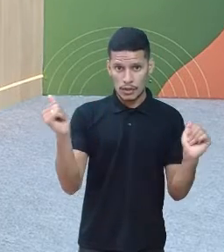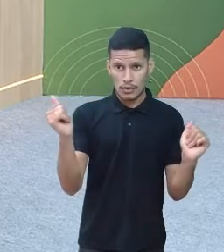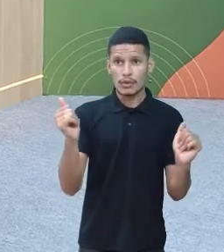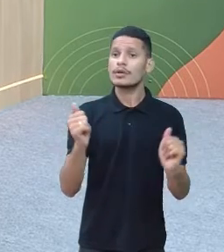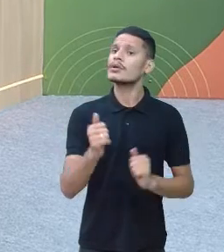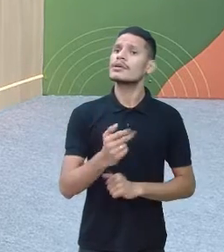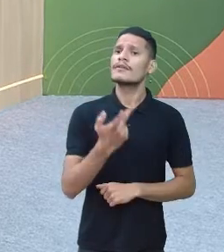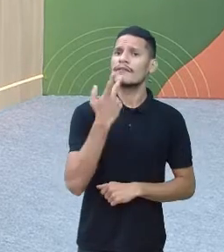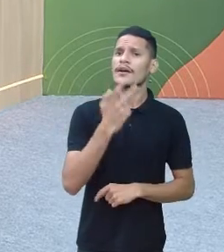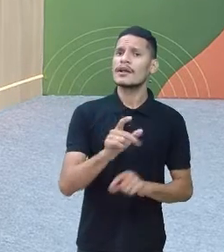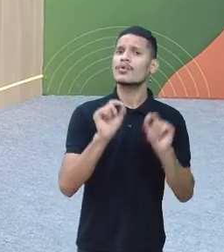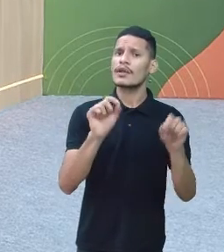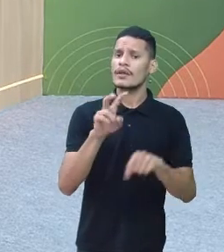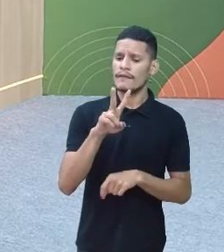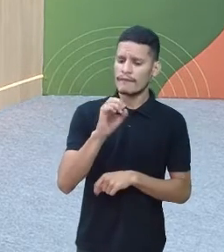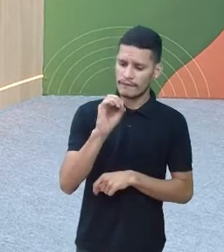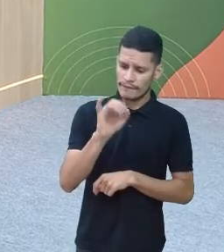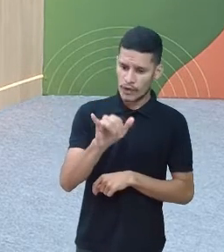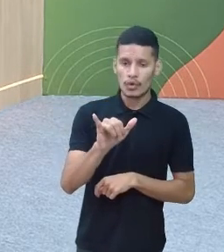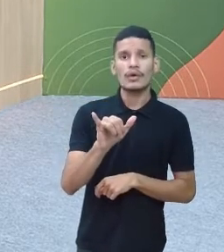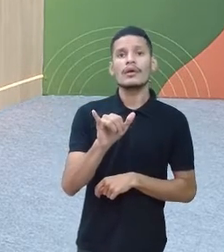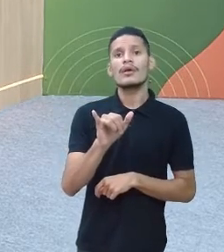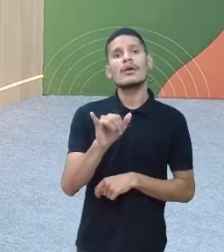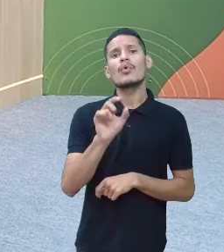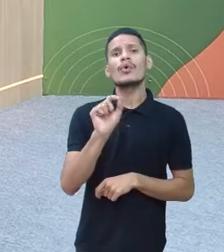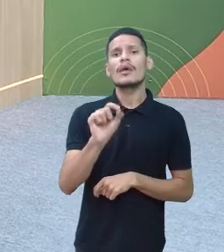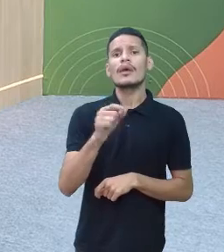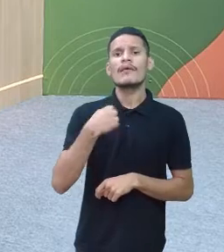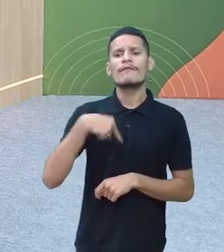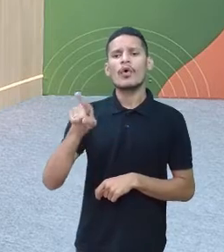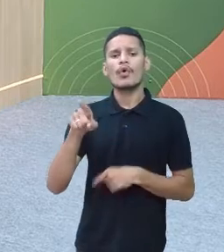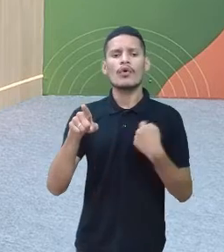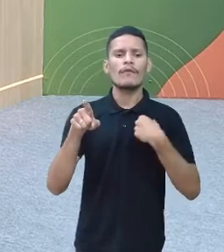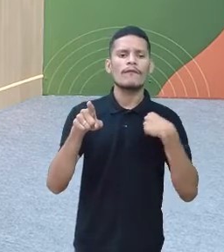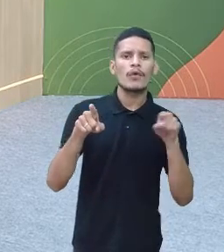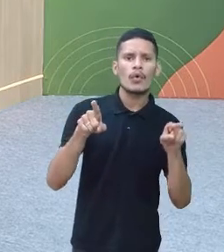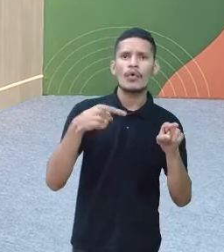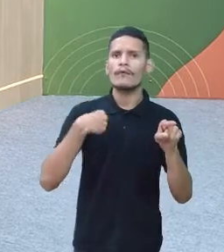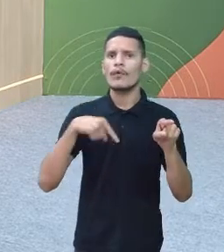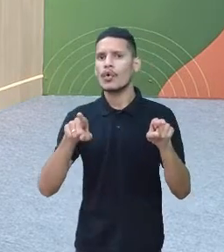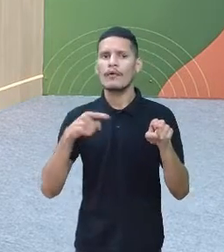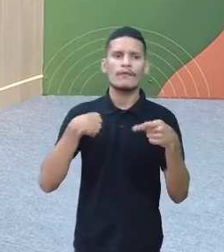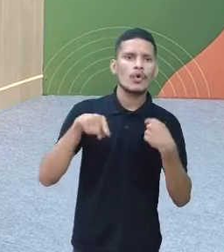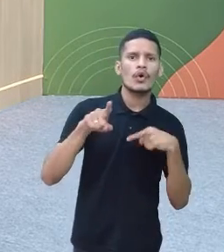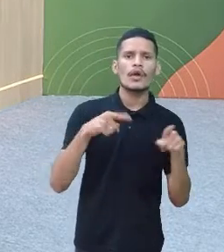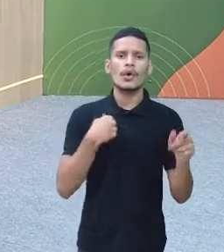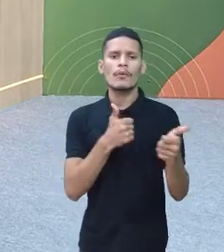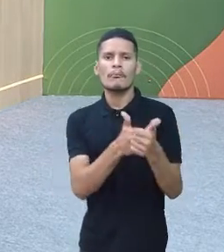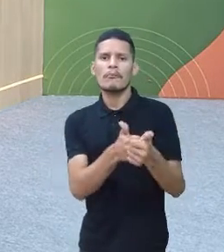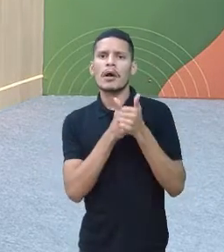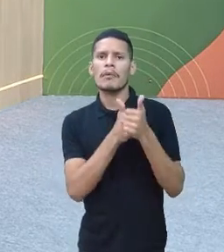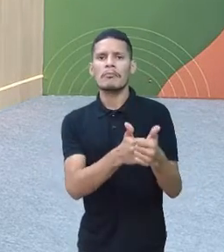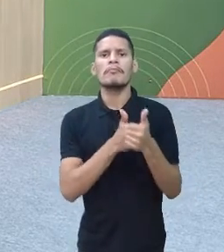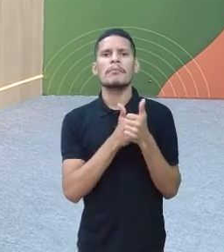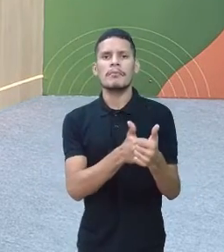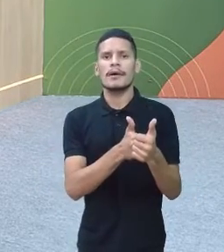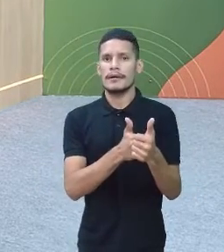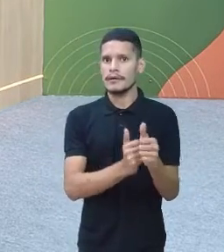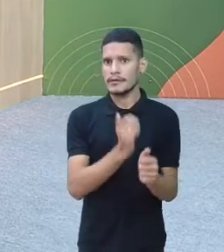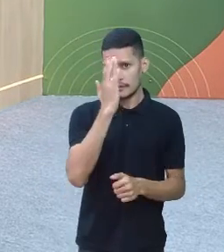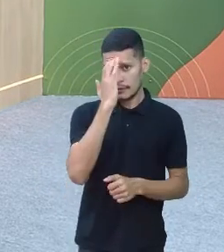eles começam a utilizar a palavra voe, né? Ou seja, eu vou, viu? Tô nele. Tô aqui, ó, cercando e